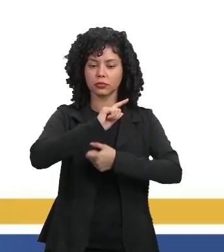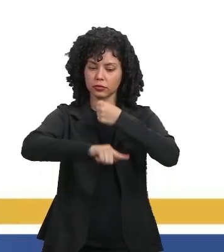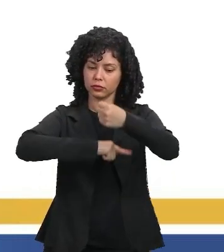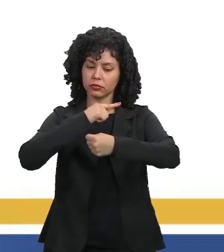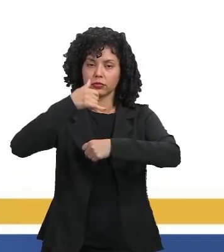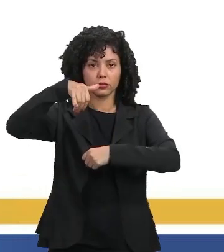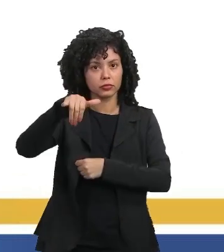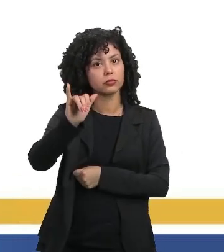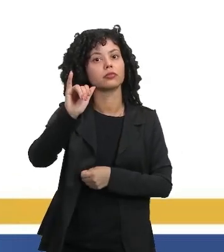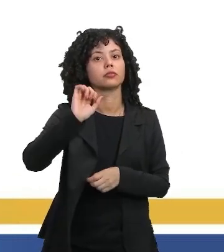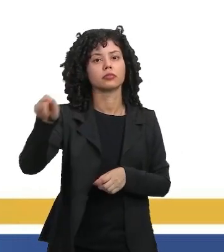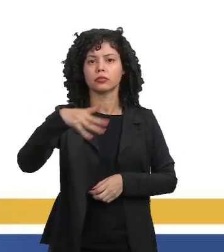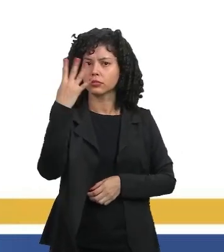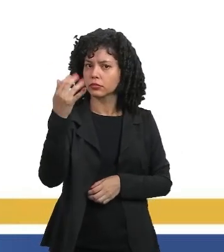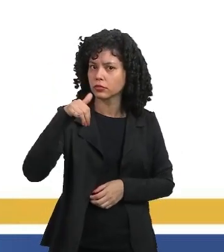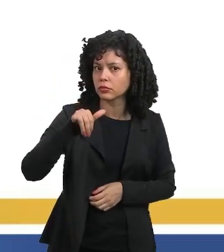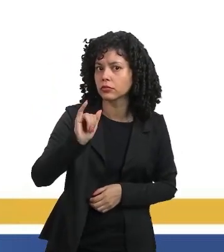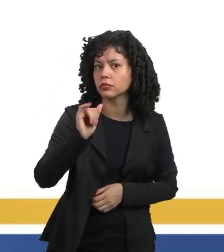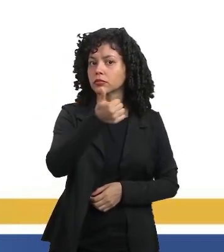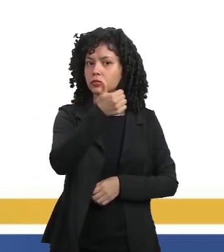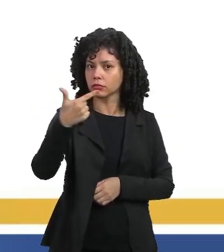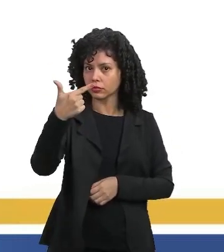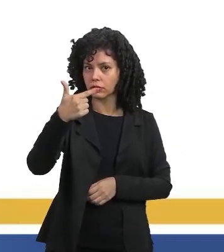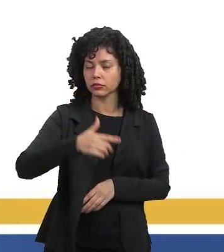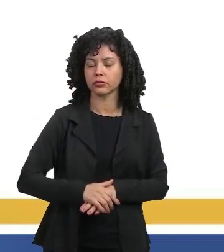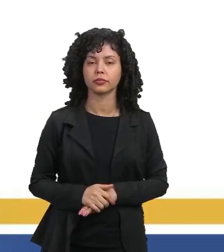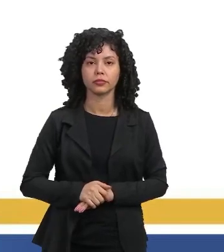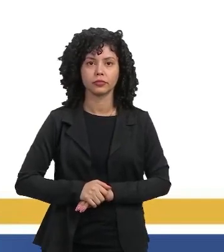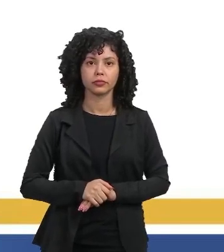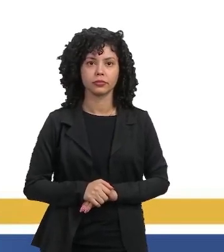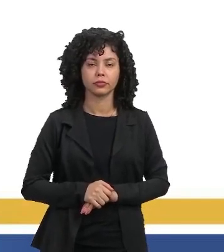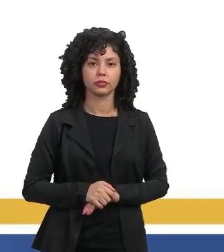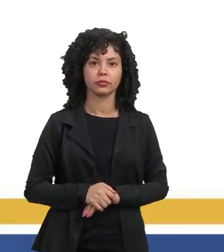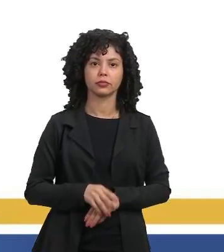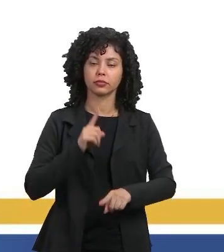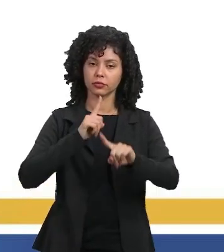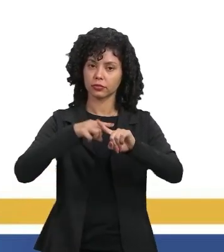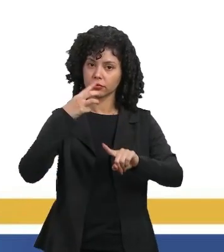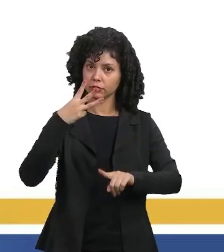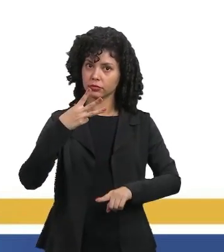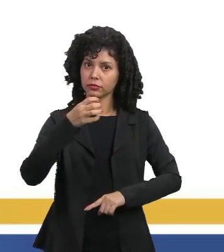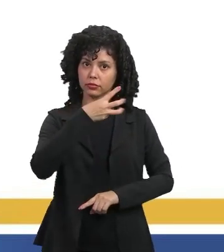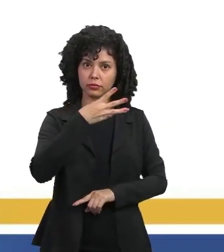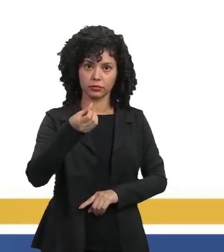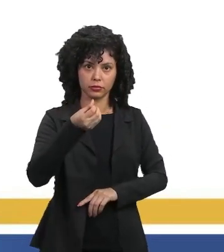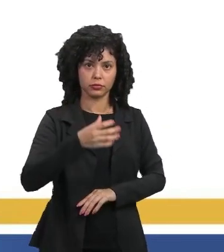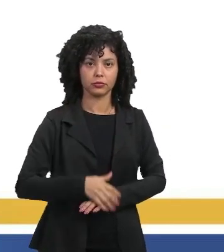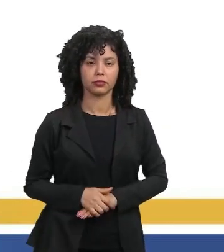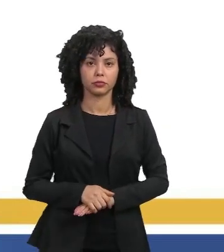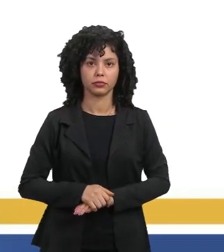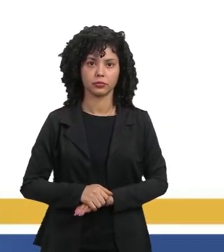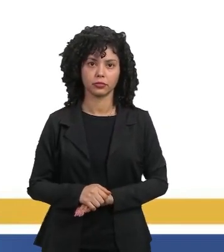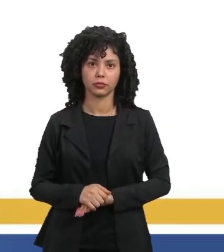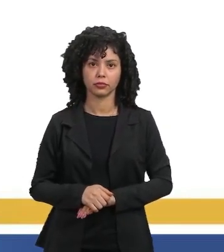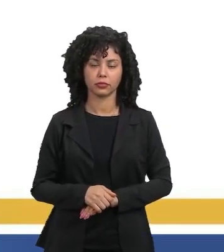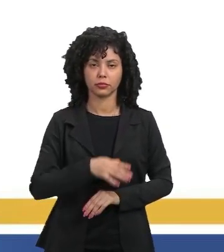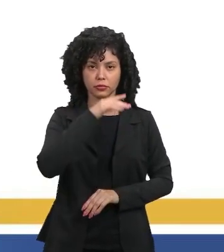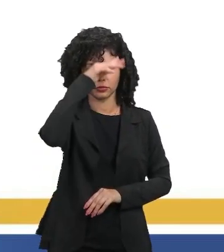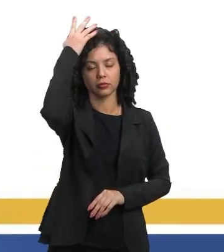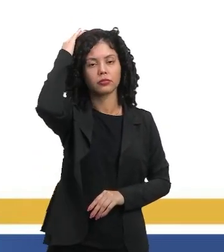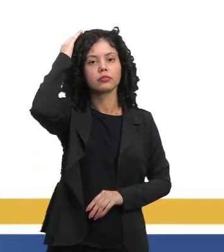Y. Quanto é que vale o Y? 12. Vezes 3, 36. Então, você já